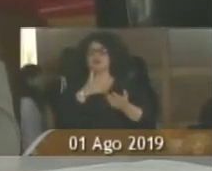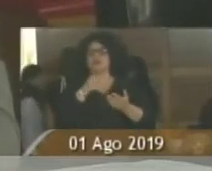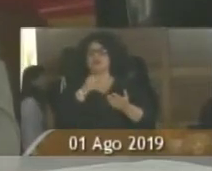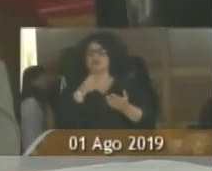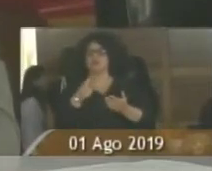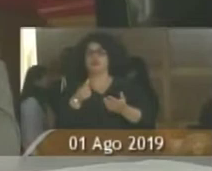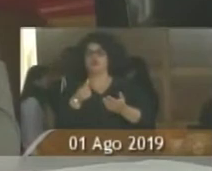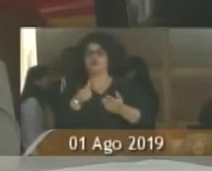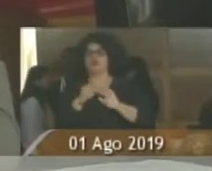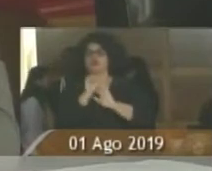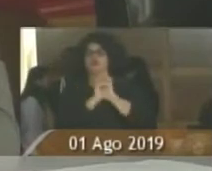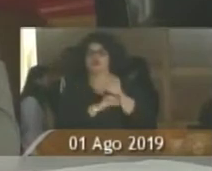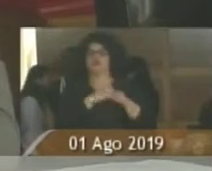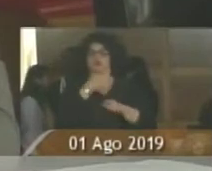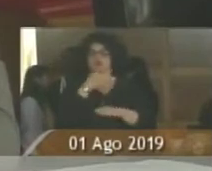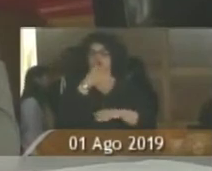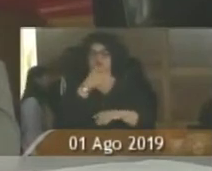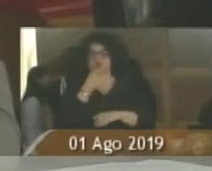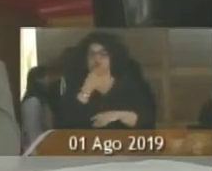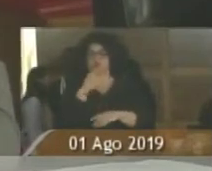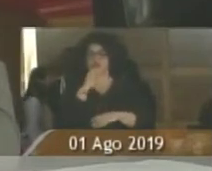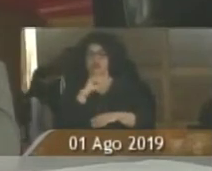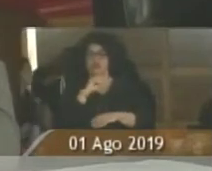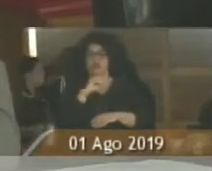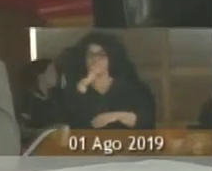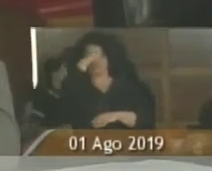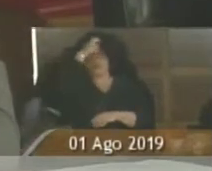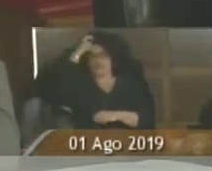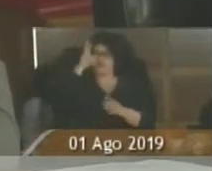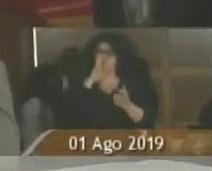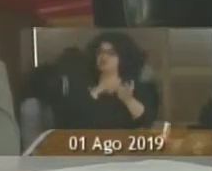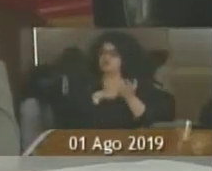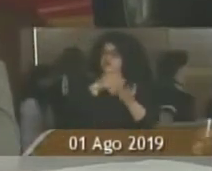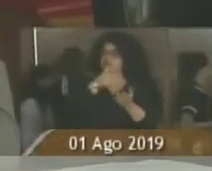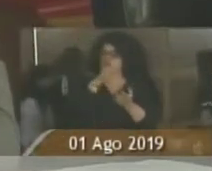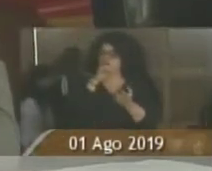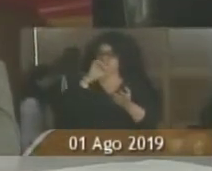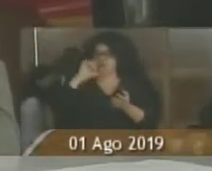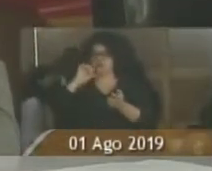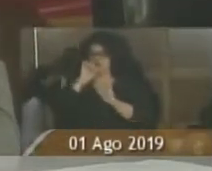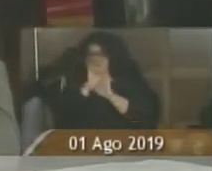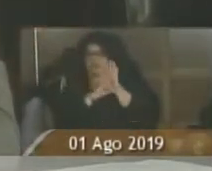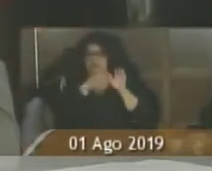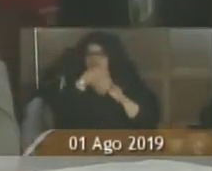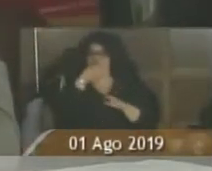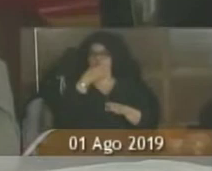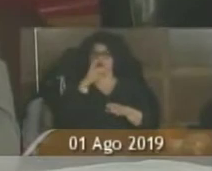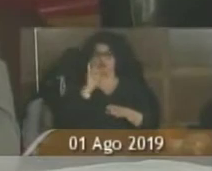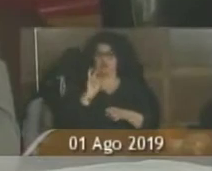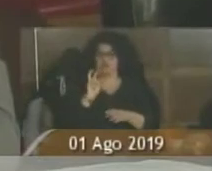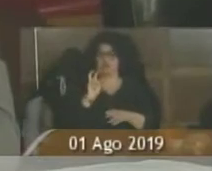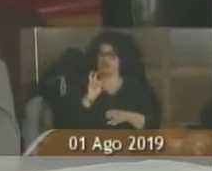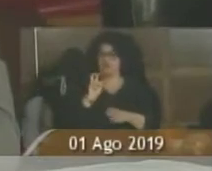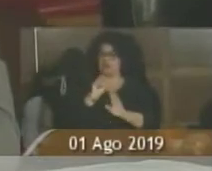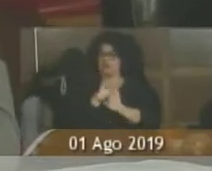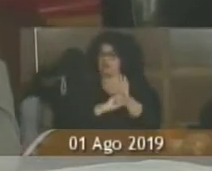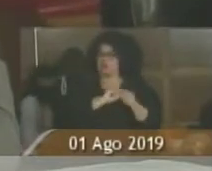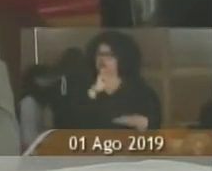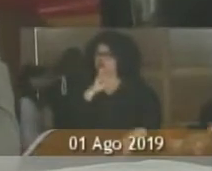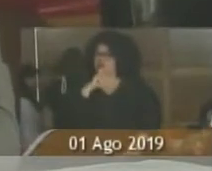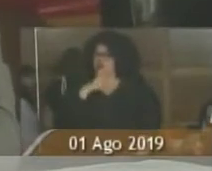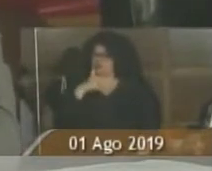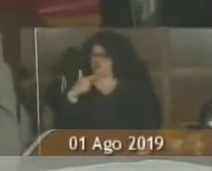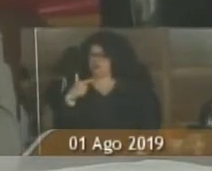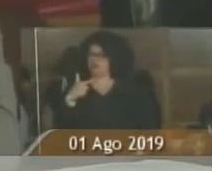206. Ofício 430, autor prefeito municipal, em resposta ao requerimento 109. Ofício 445, ofício